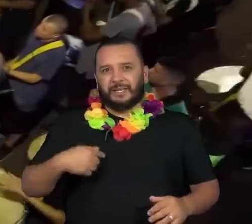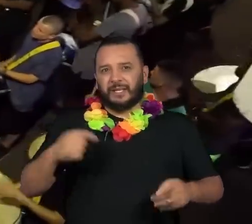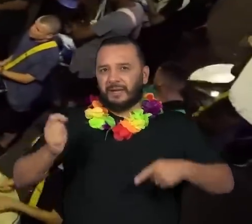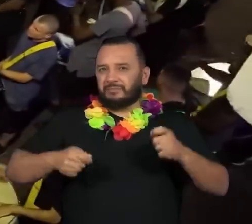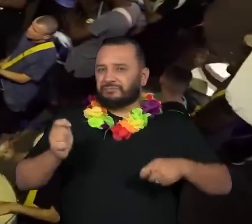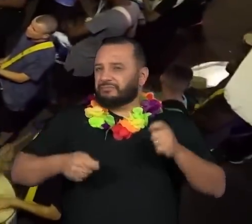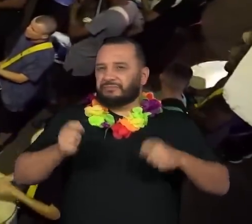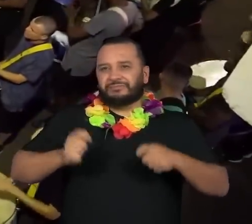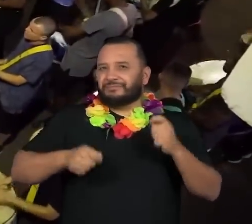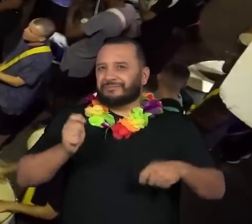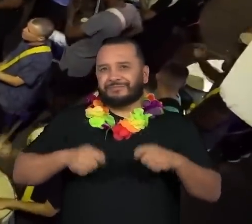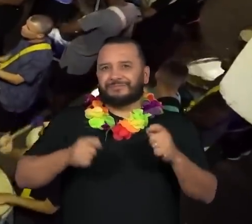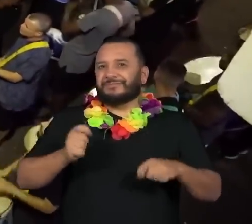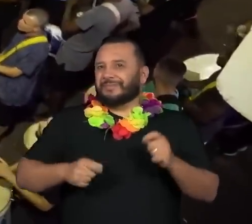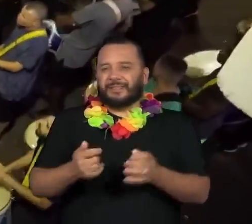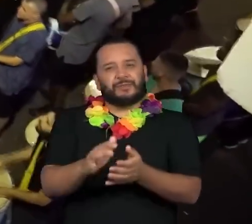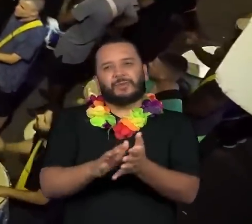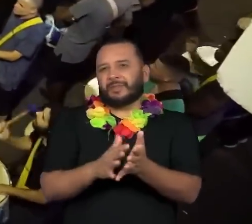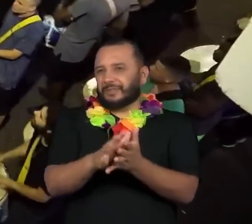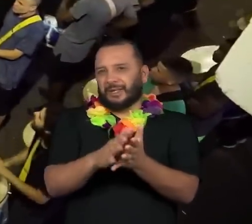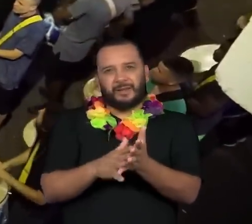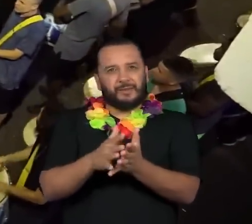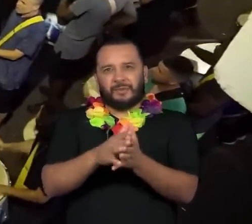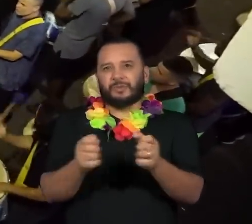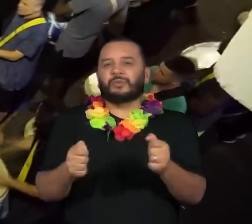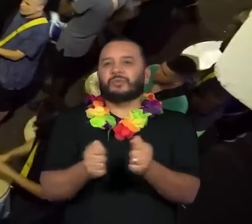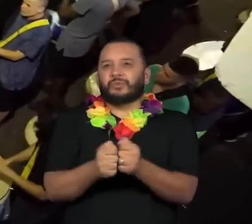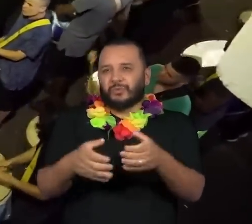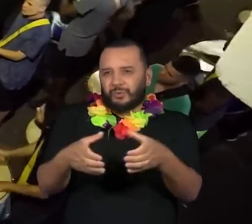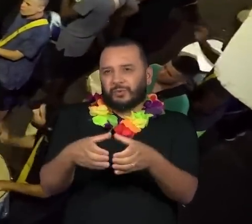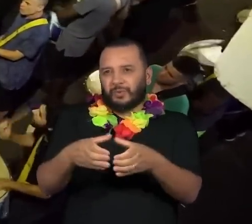samba, fazendo ritmo com a rapaziada.